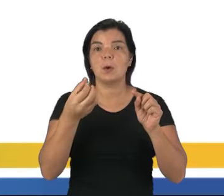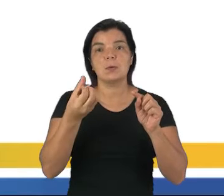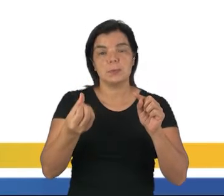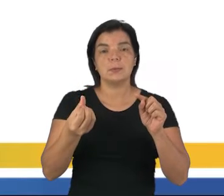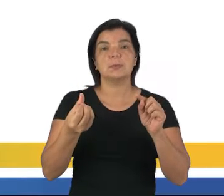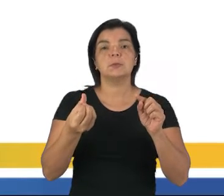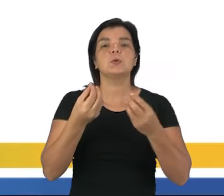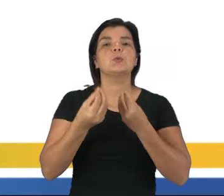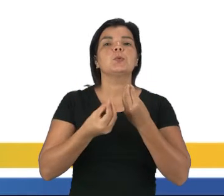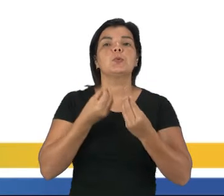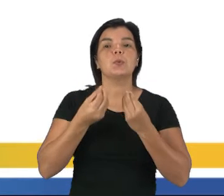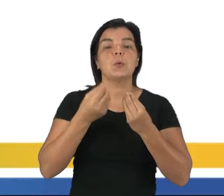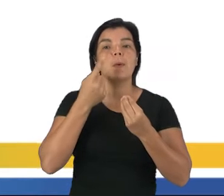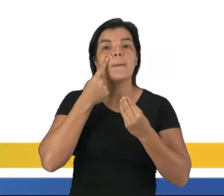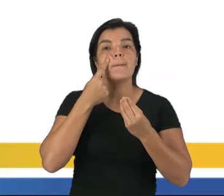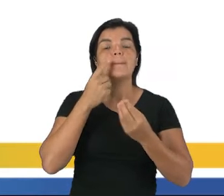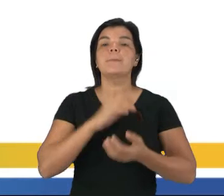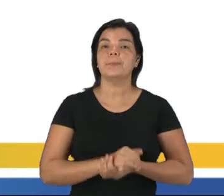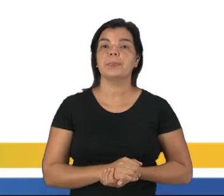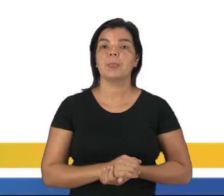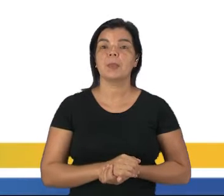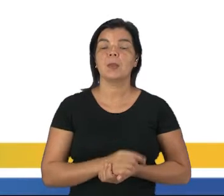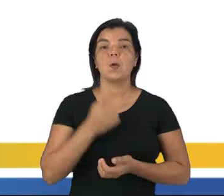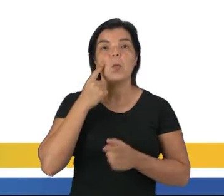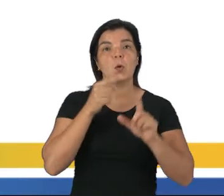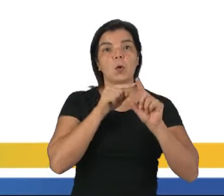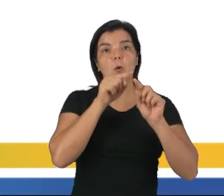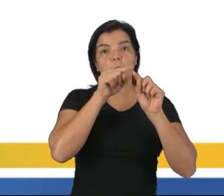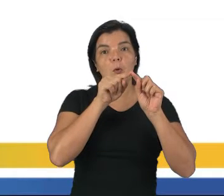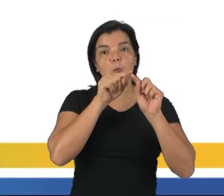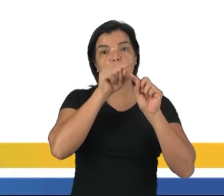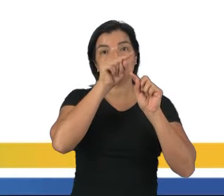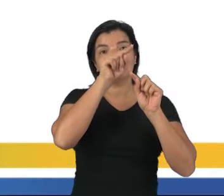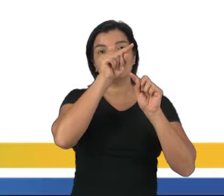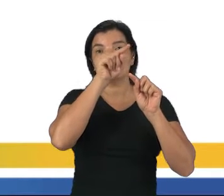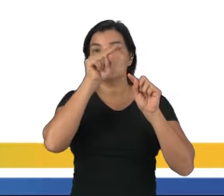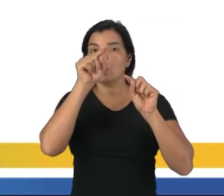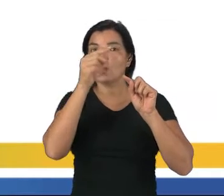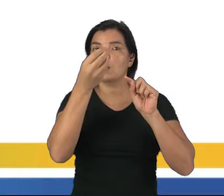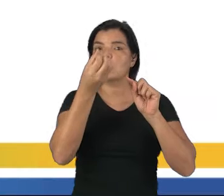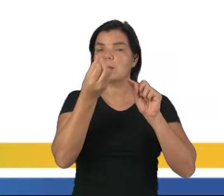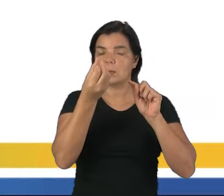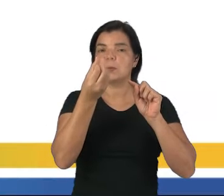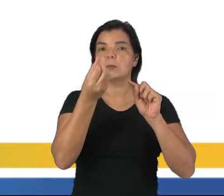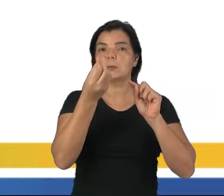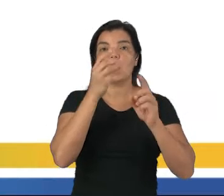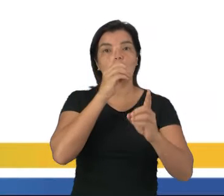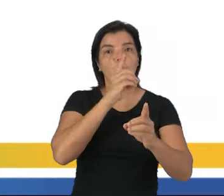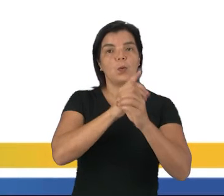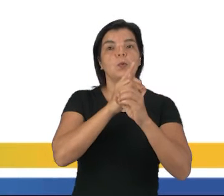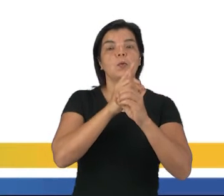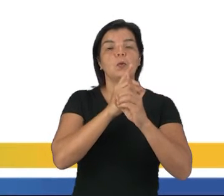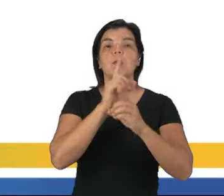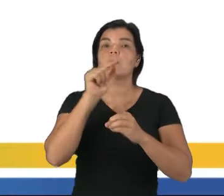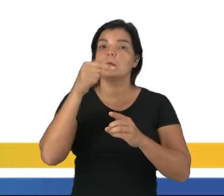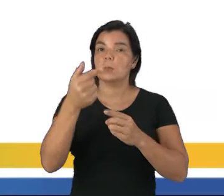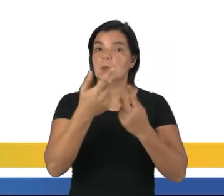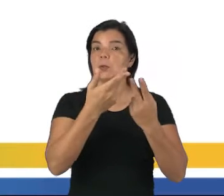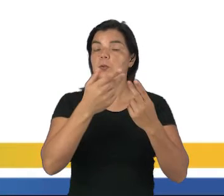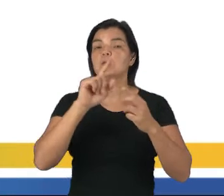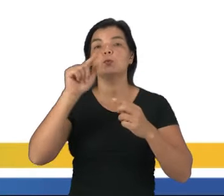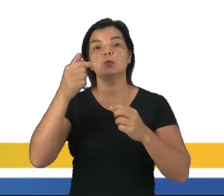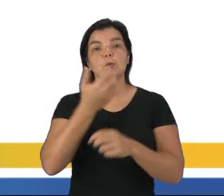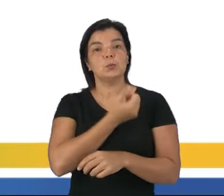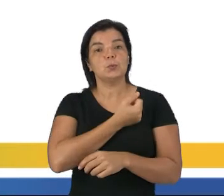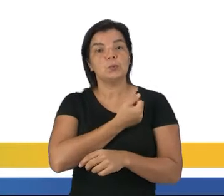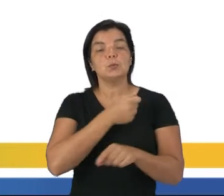isso? Traço uma linha aqui paralela ao eixo y até a altura do 6. Então, eu encontrei esse ponto. Assim, eu vou fazer com os demais,